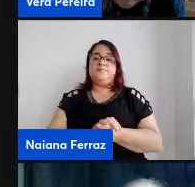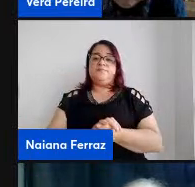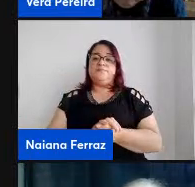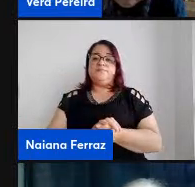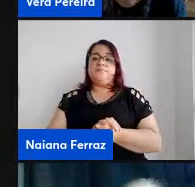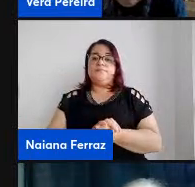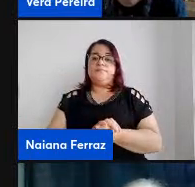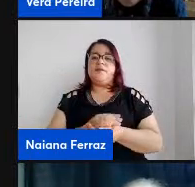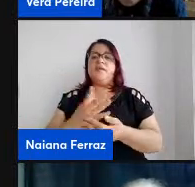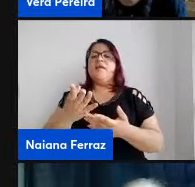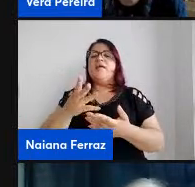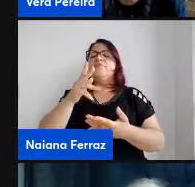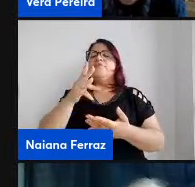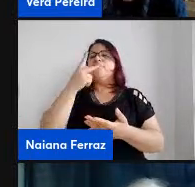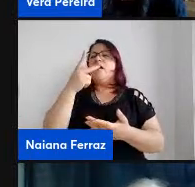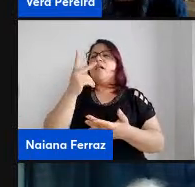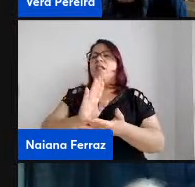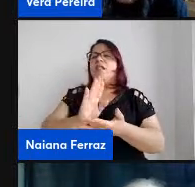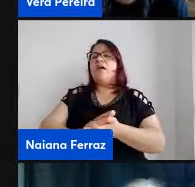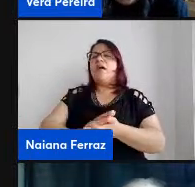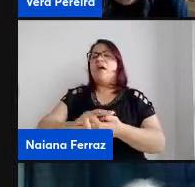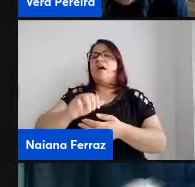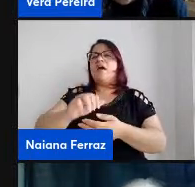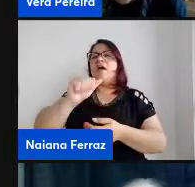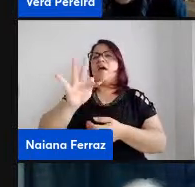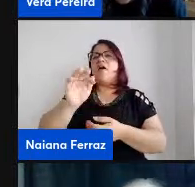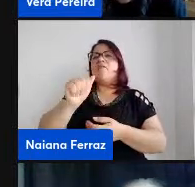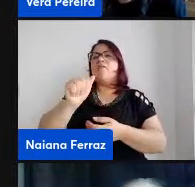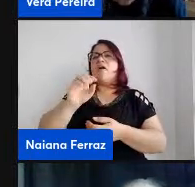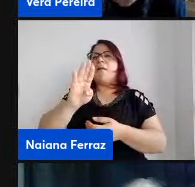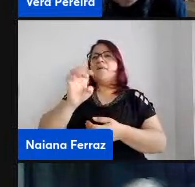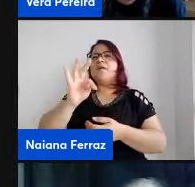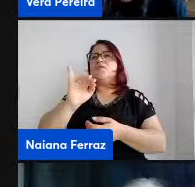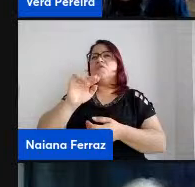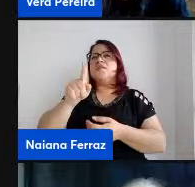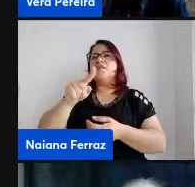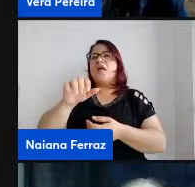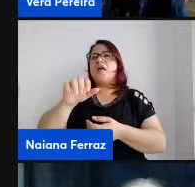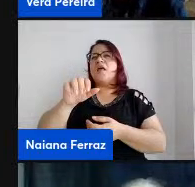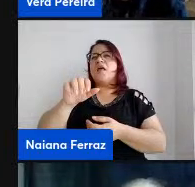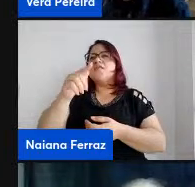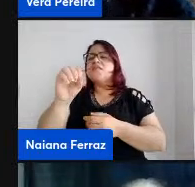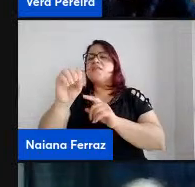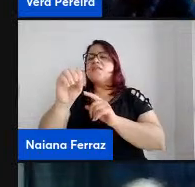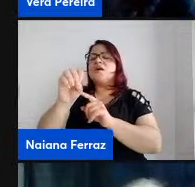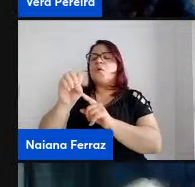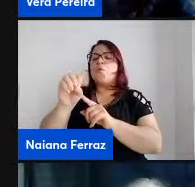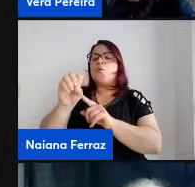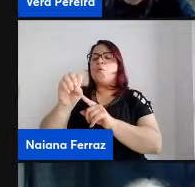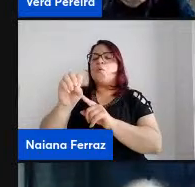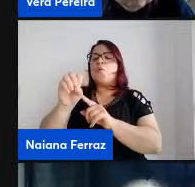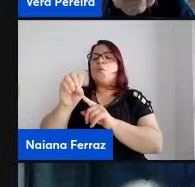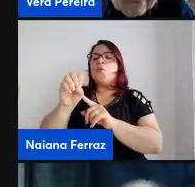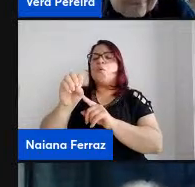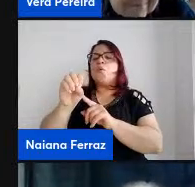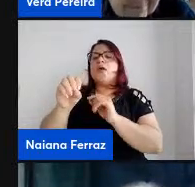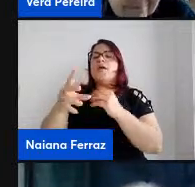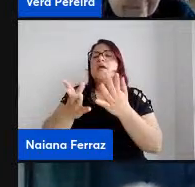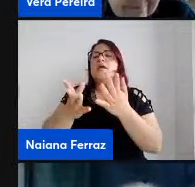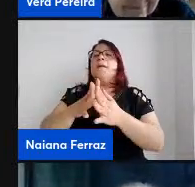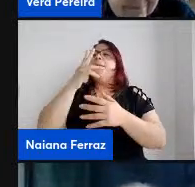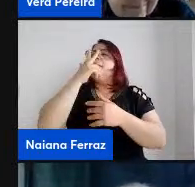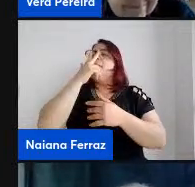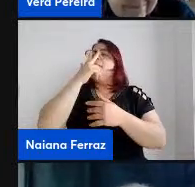alfabetização ela tem diferentes faces, então me parece muito feliz a designação